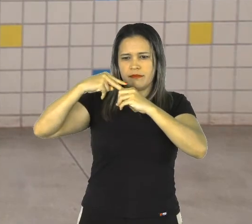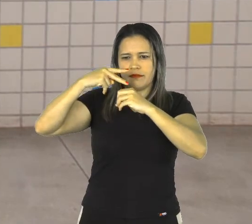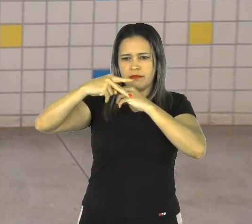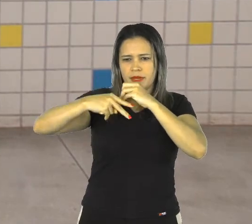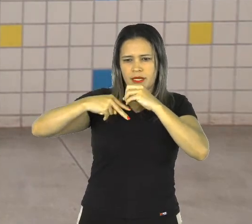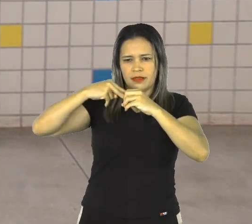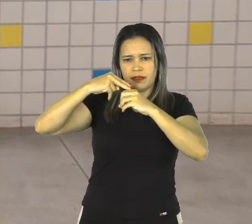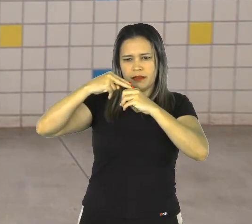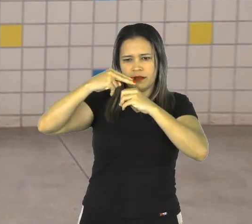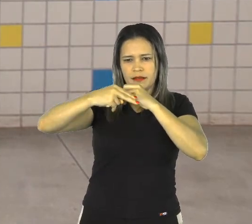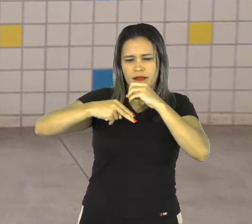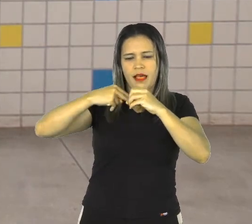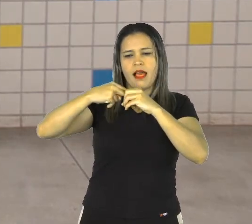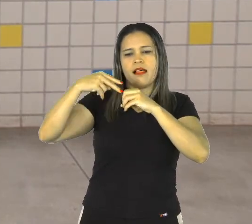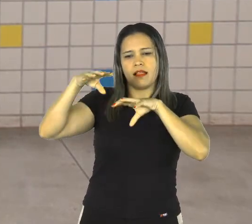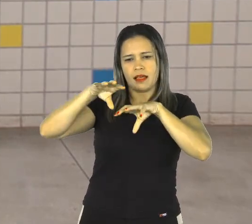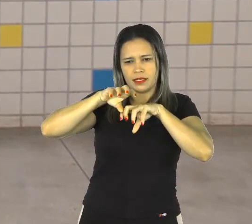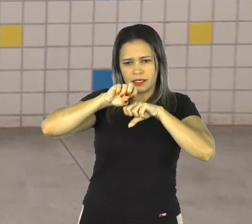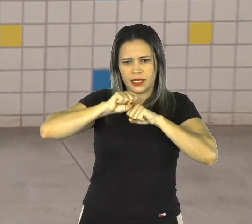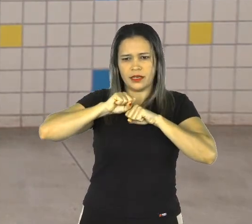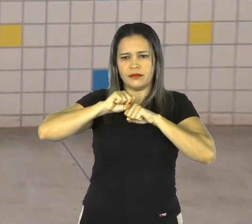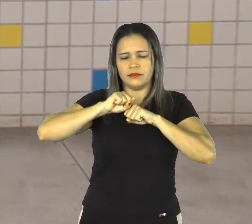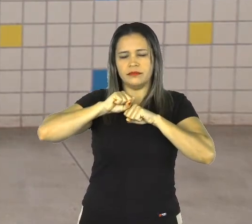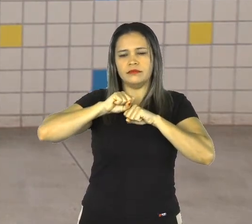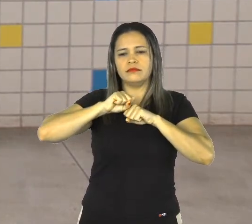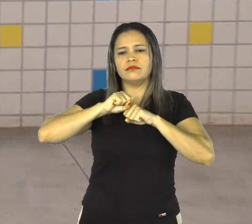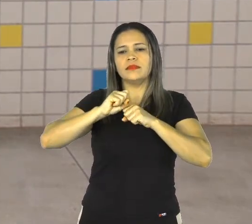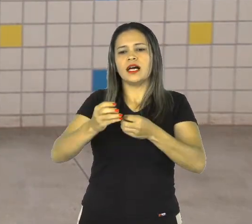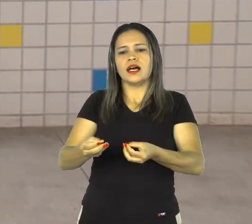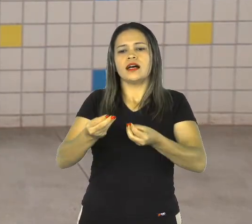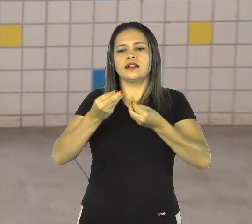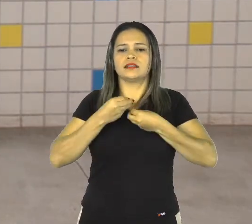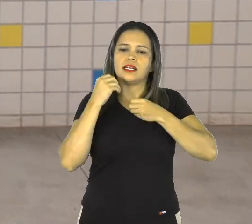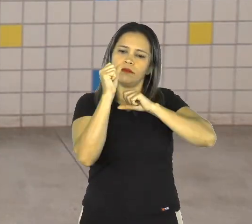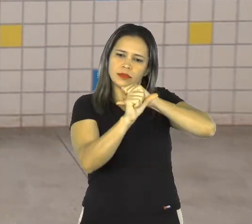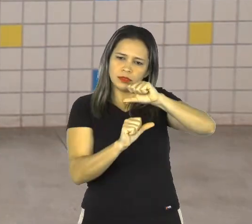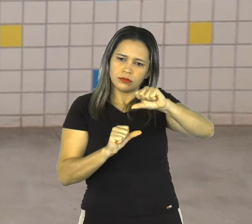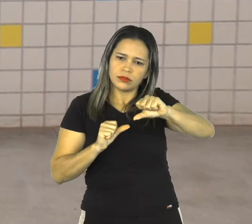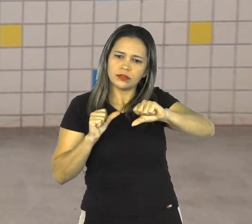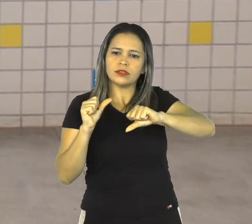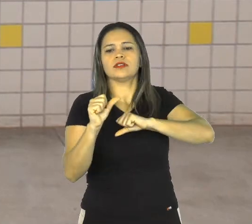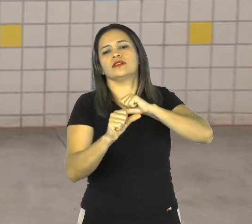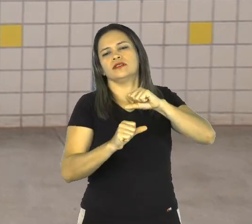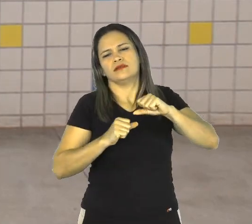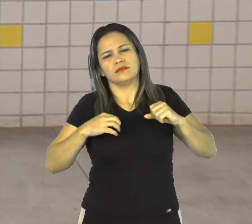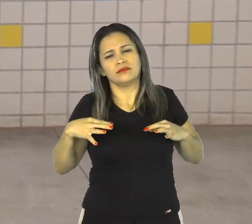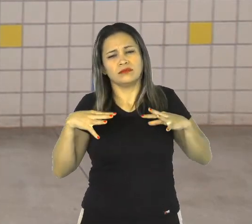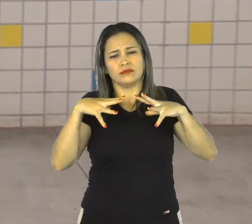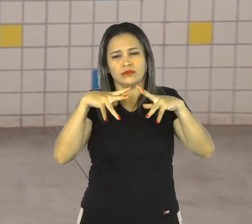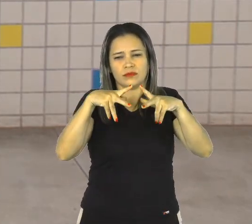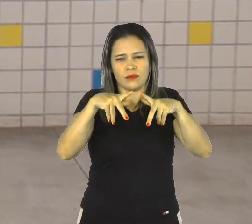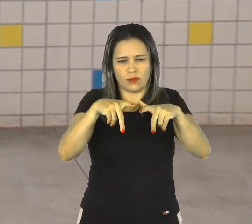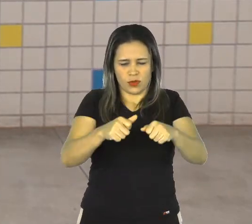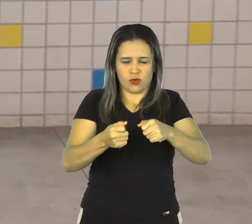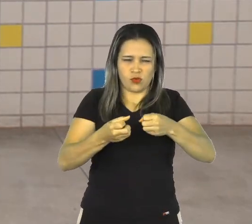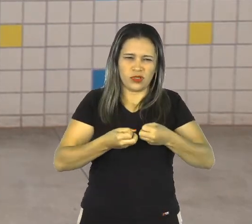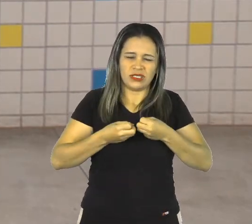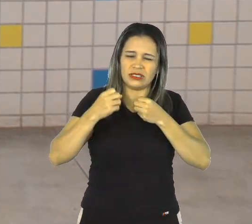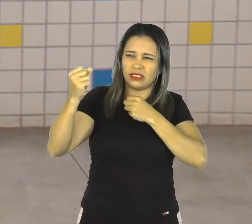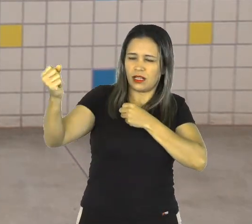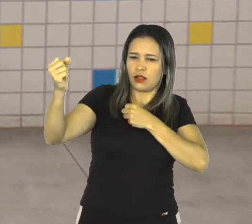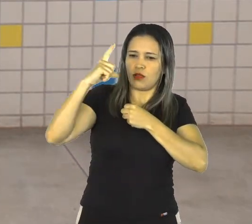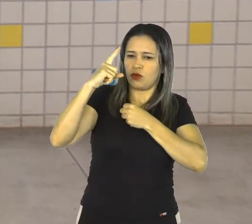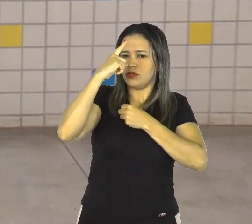essas mensagens dessas células fotorreceptoras e vão transformar toda aquela intensidade de luz em